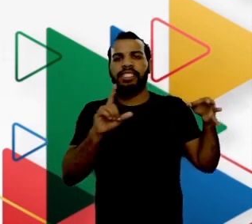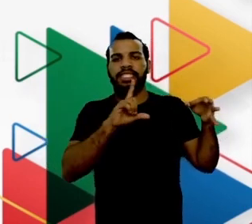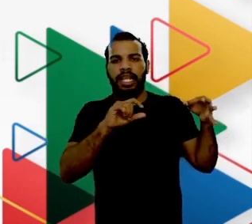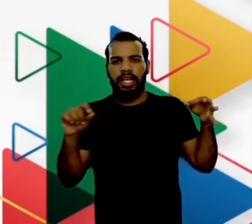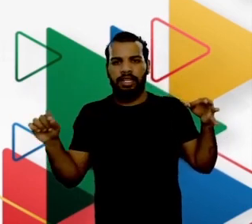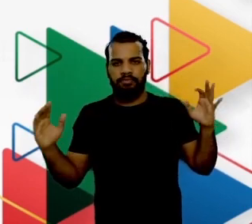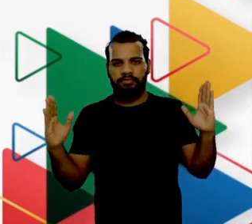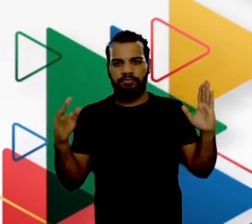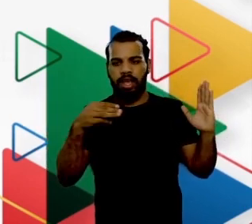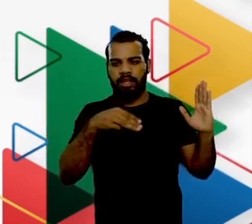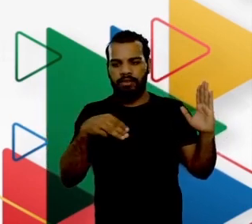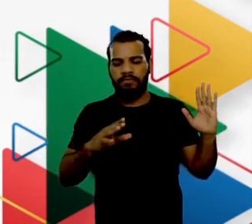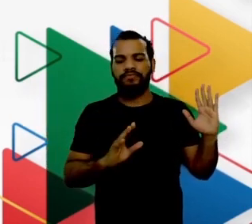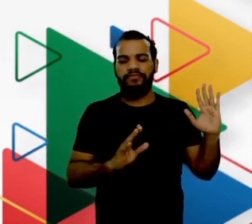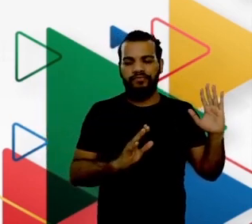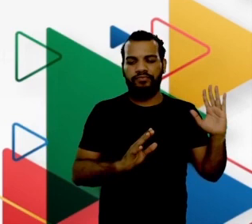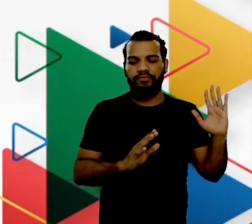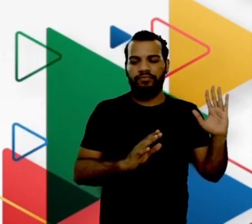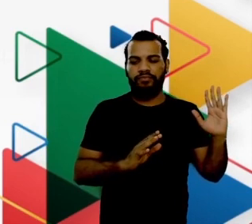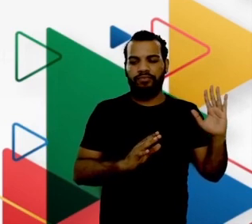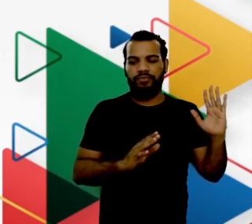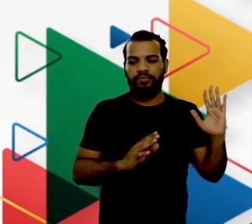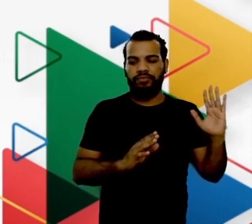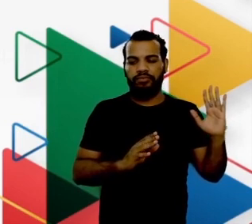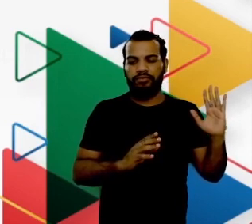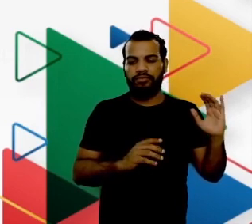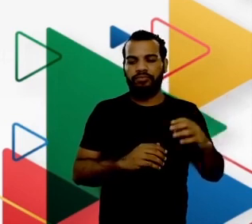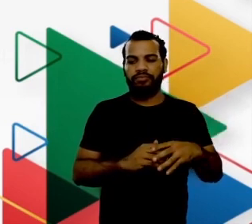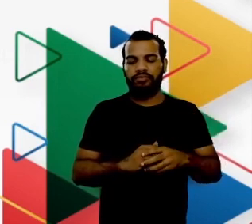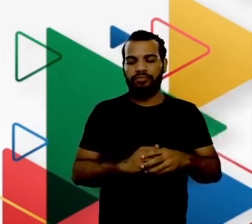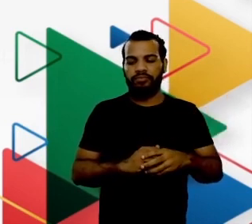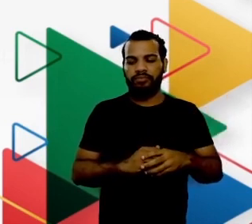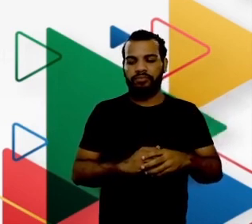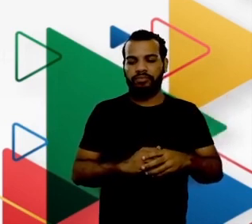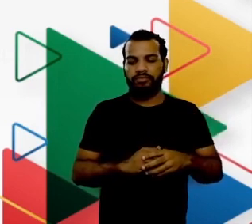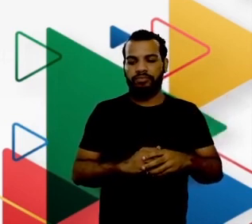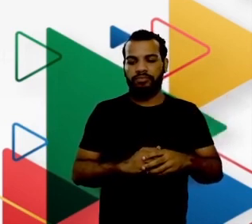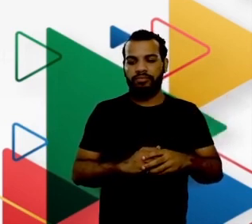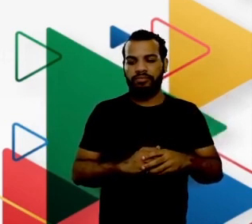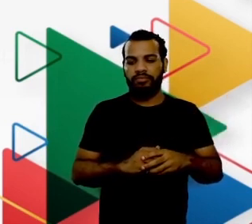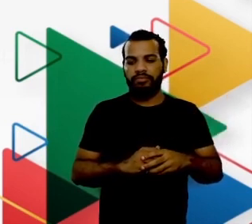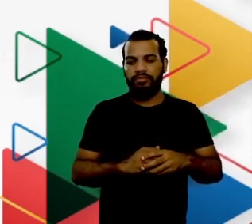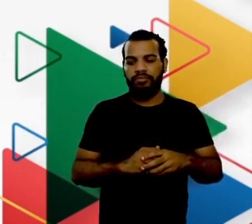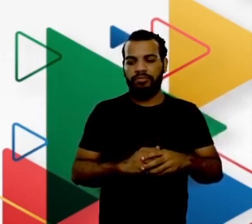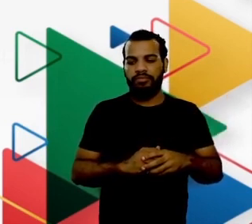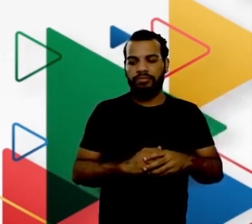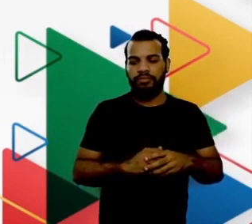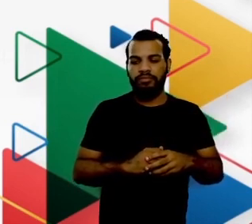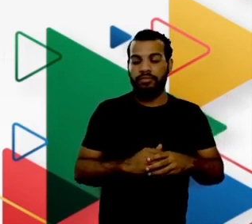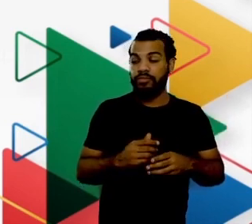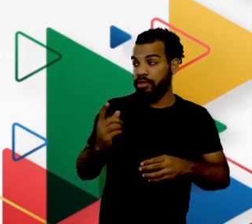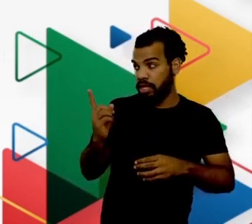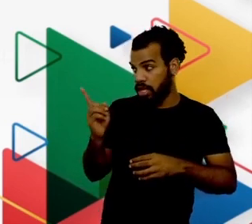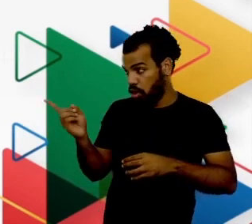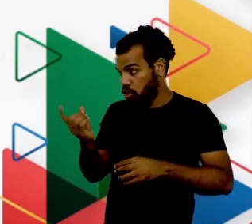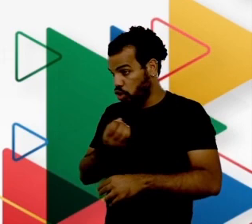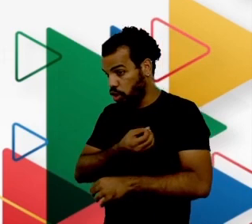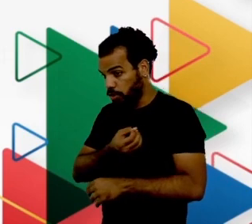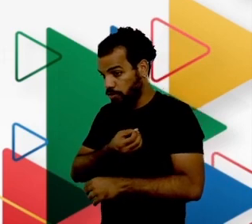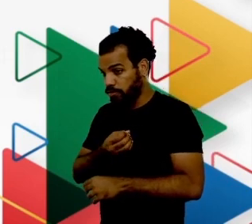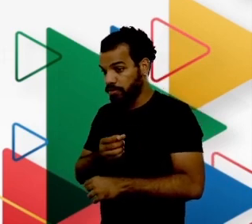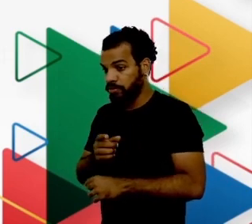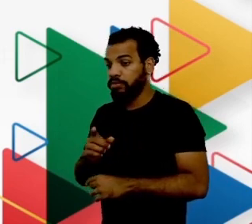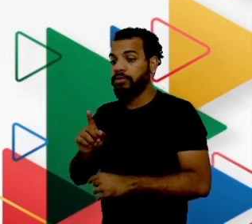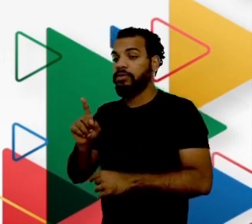LO, que é o comprimento inicial. E coeficiente de dilatação igual